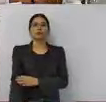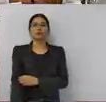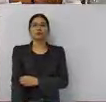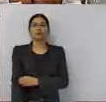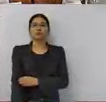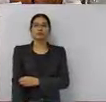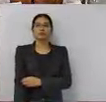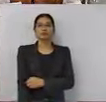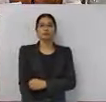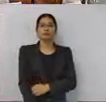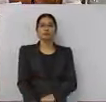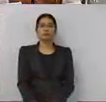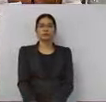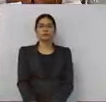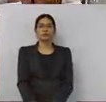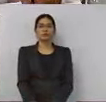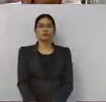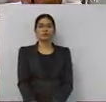Bom,